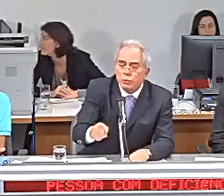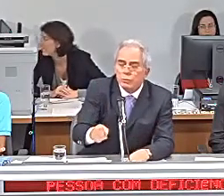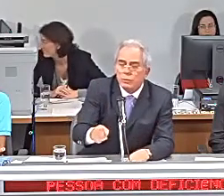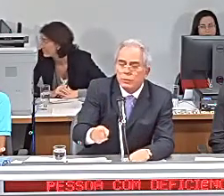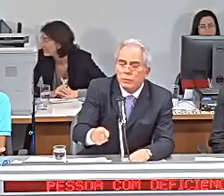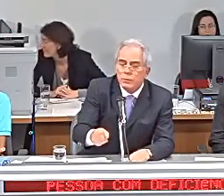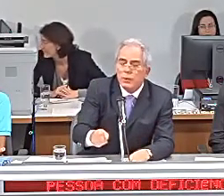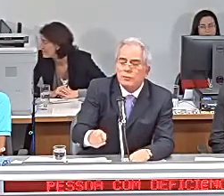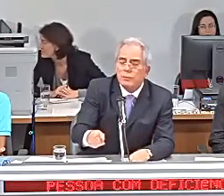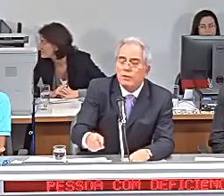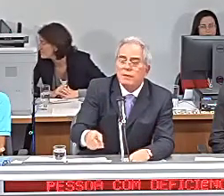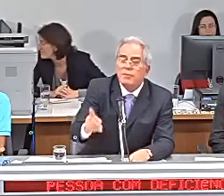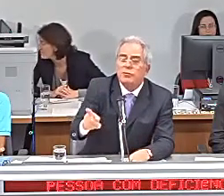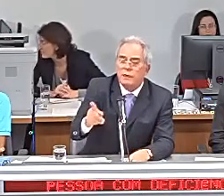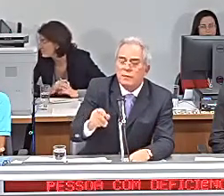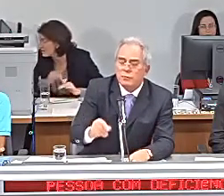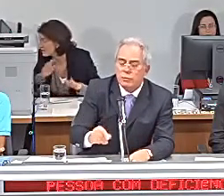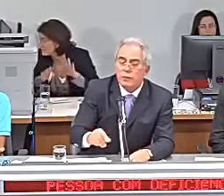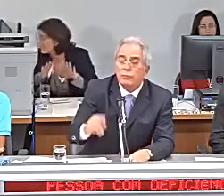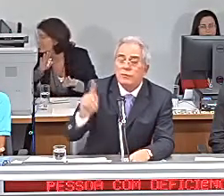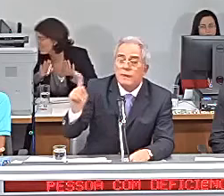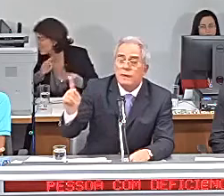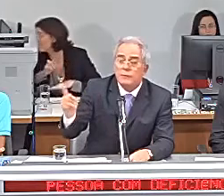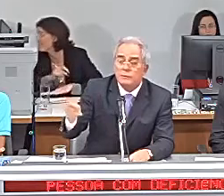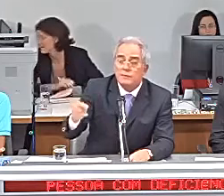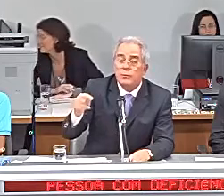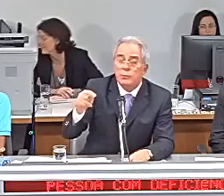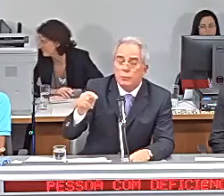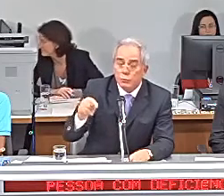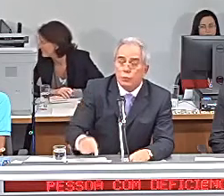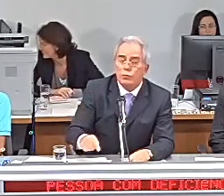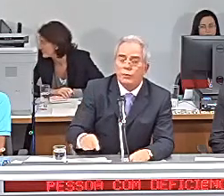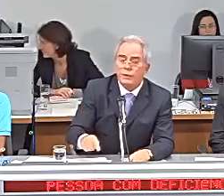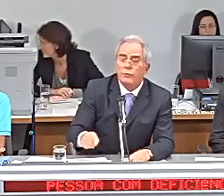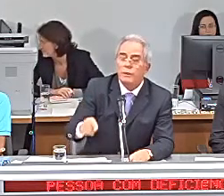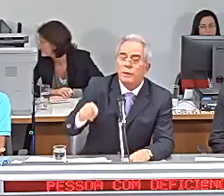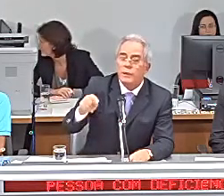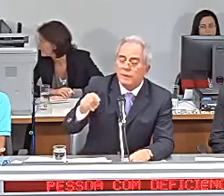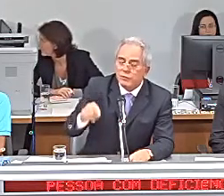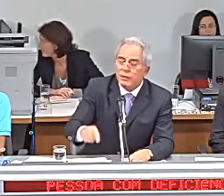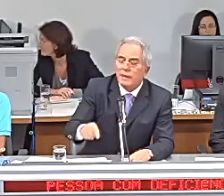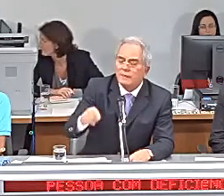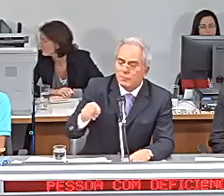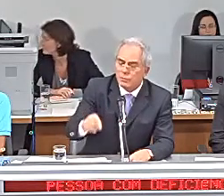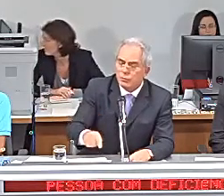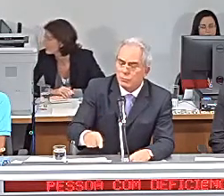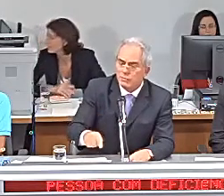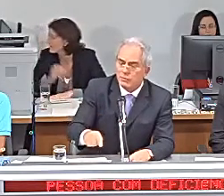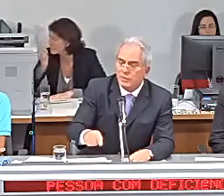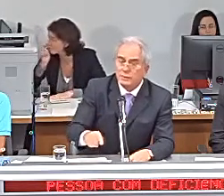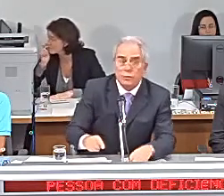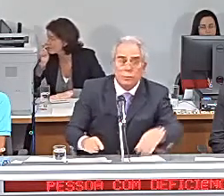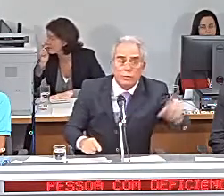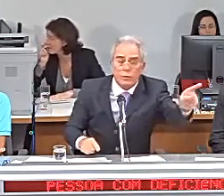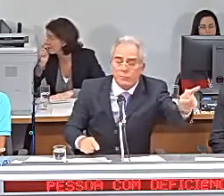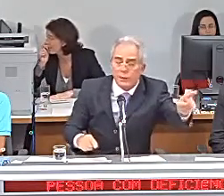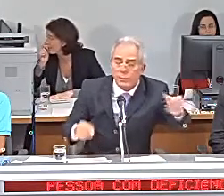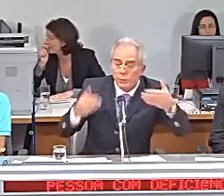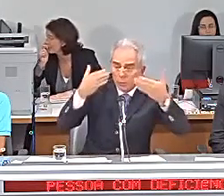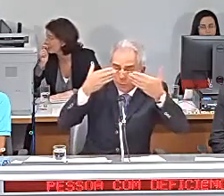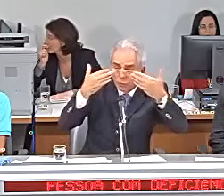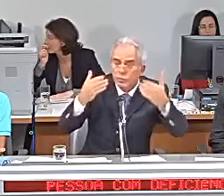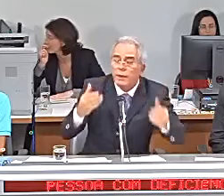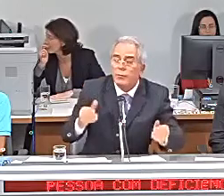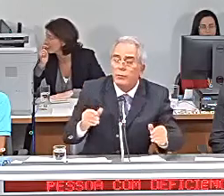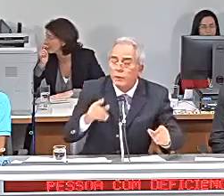brigado muito. Nós temos ainda 23 escolas no Estado que são do governo e dedicadas à pessoa com deficiência, como São